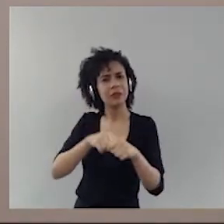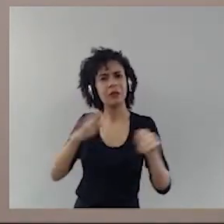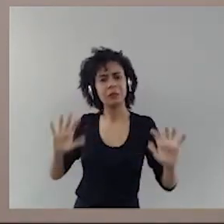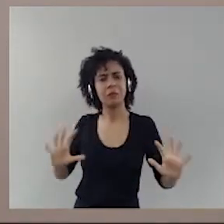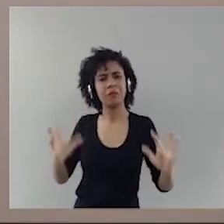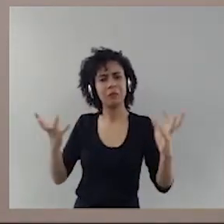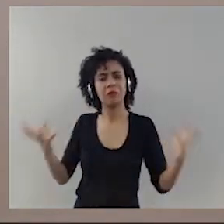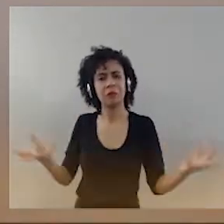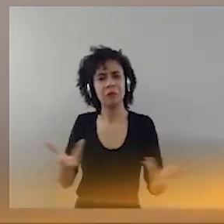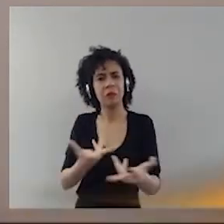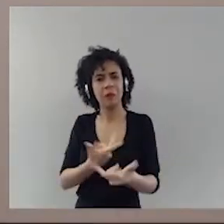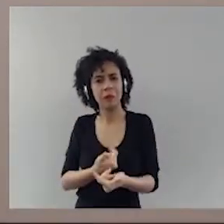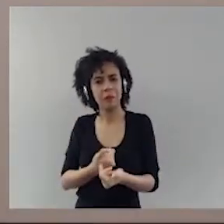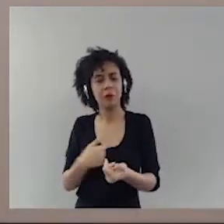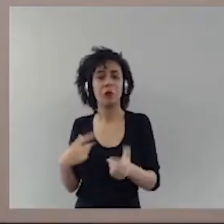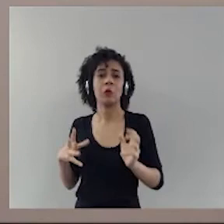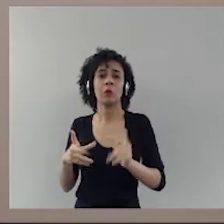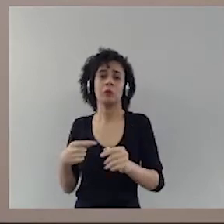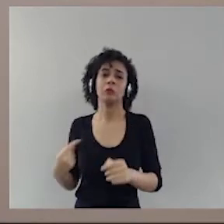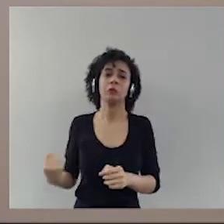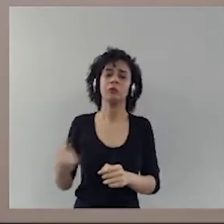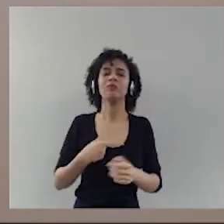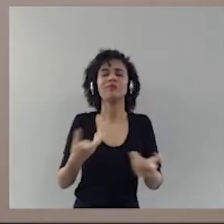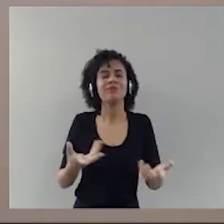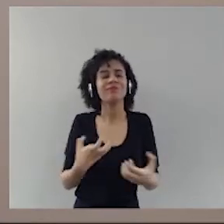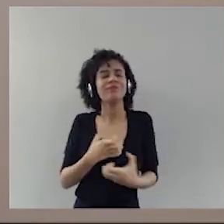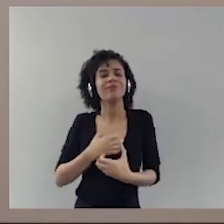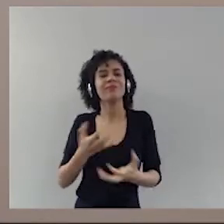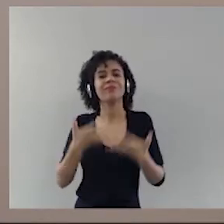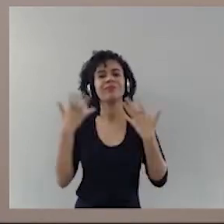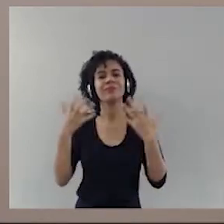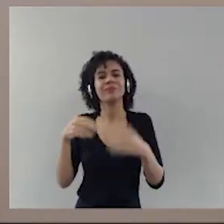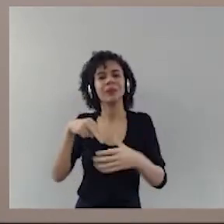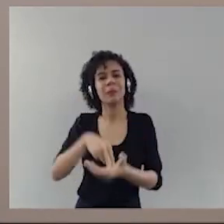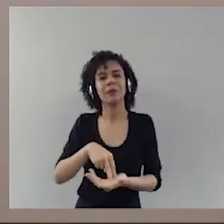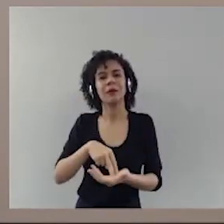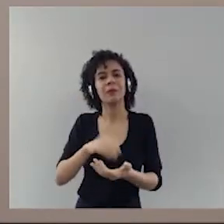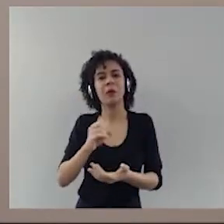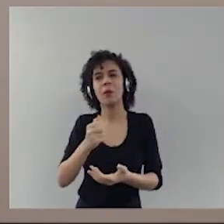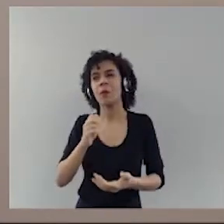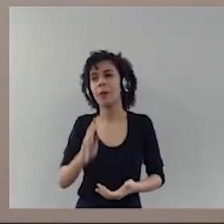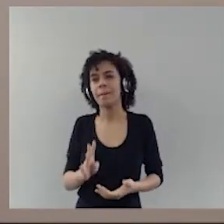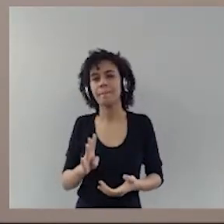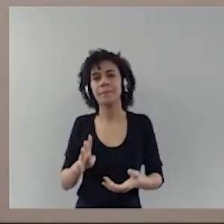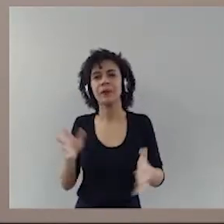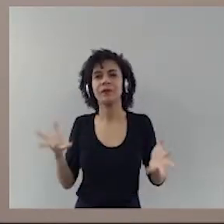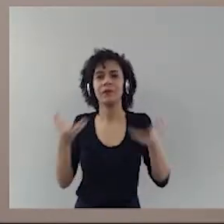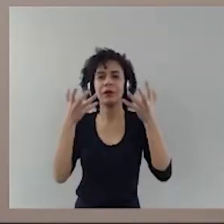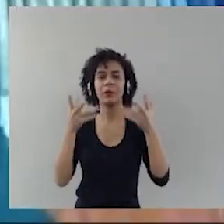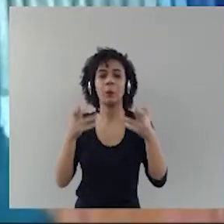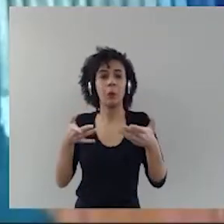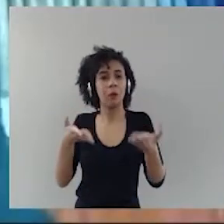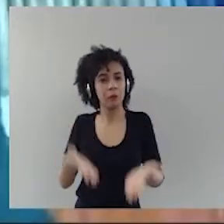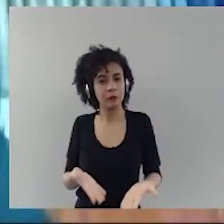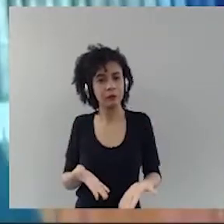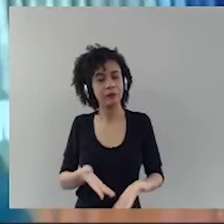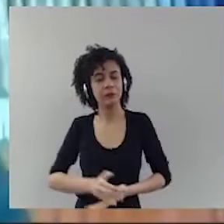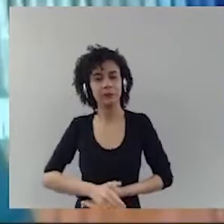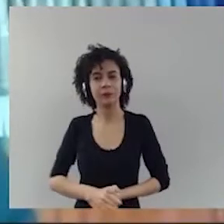magnitude e para todos nós advogados é uma honra fazer parte da oab e participar de um evento como esse